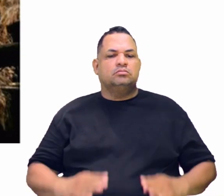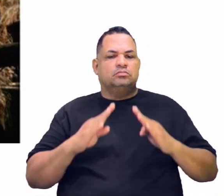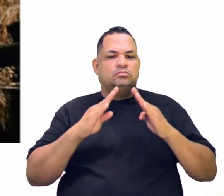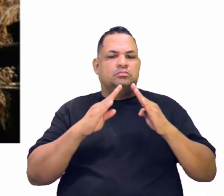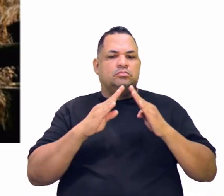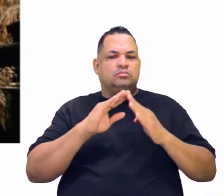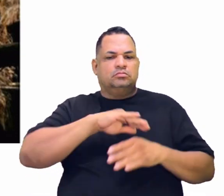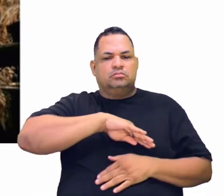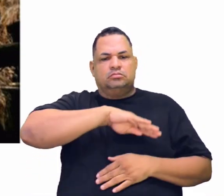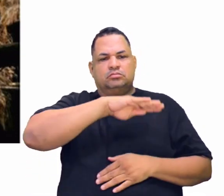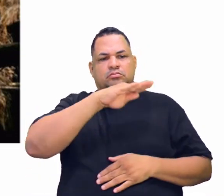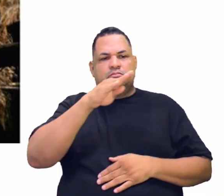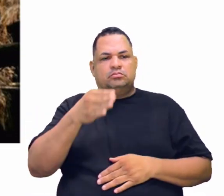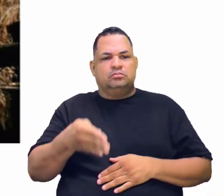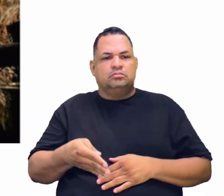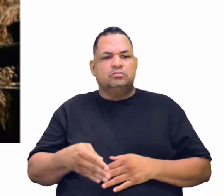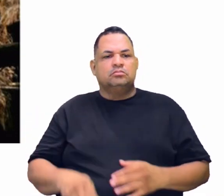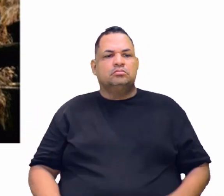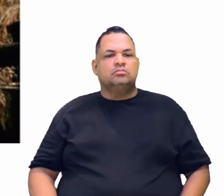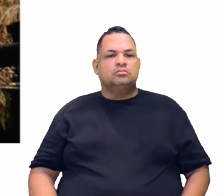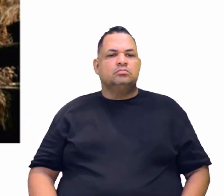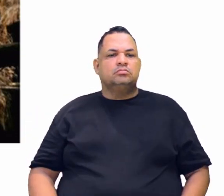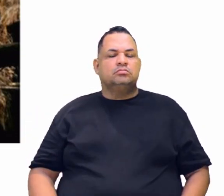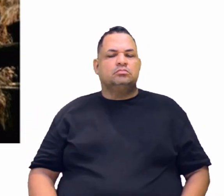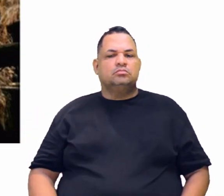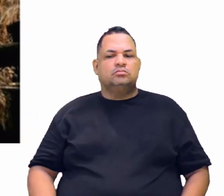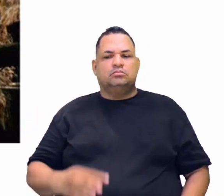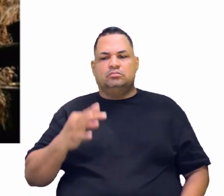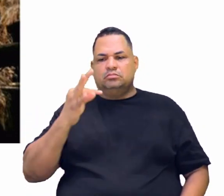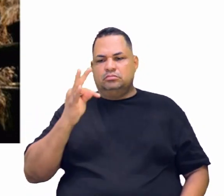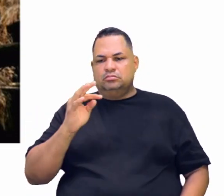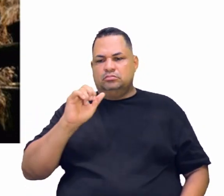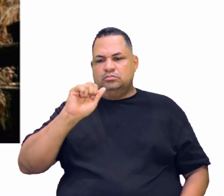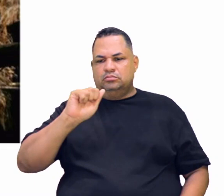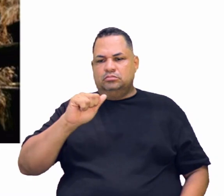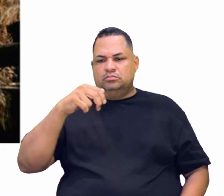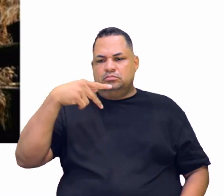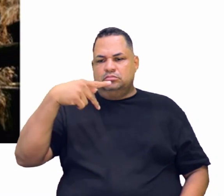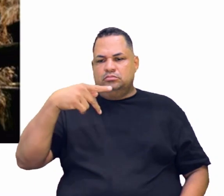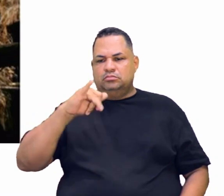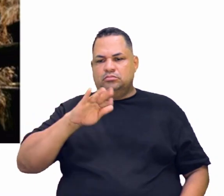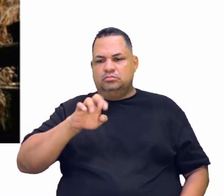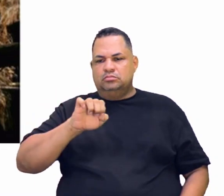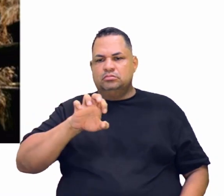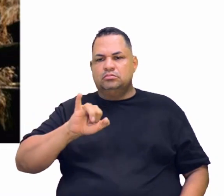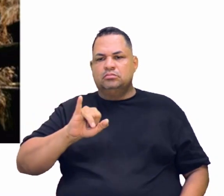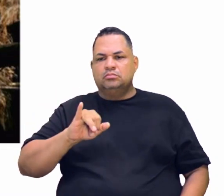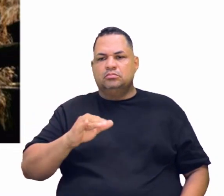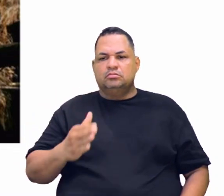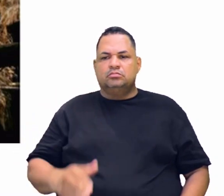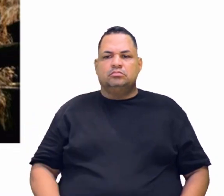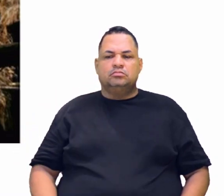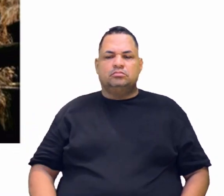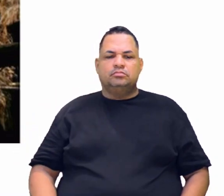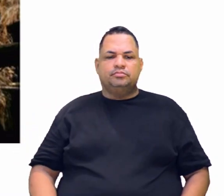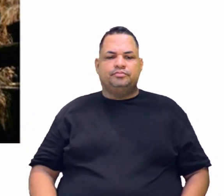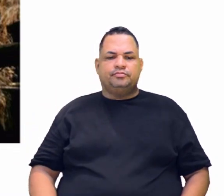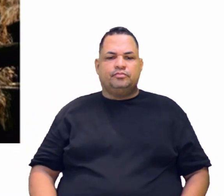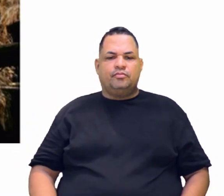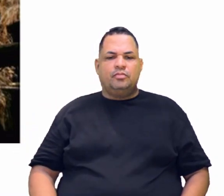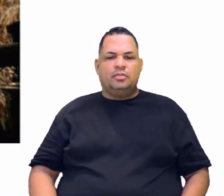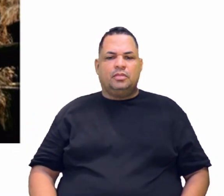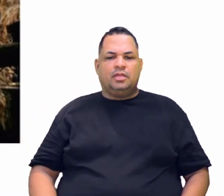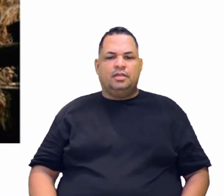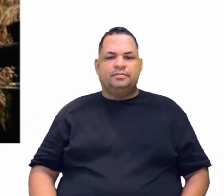verdade, é Taipiri. Tapiri. Uma estrutura interna do Tapiri somente